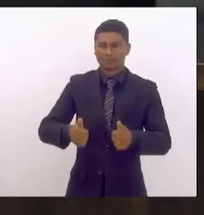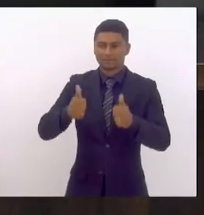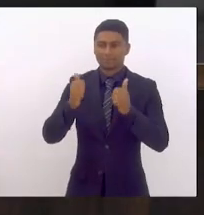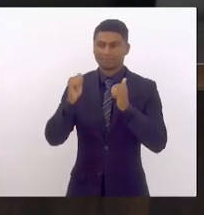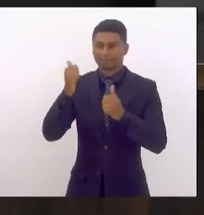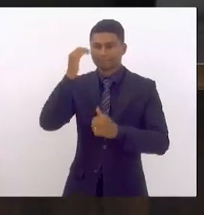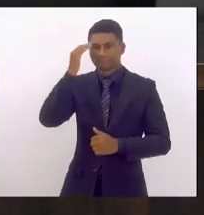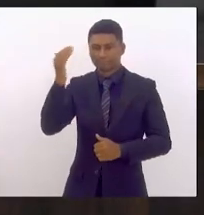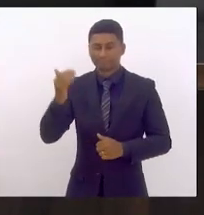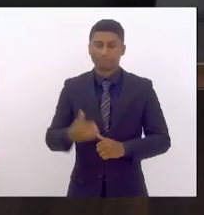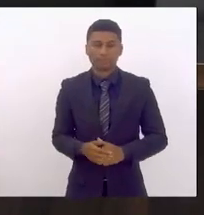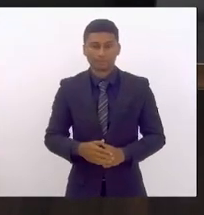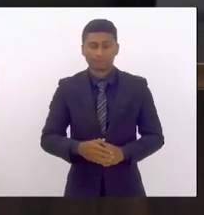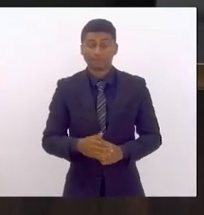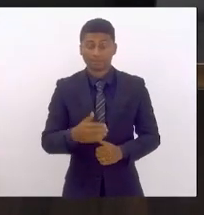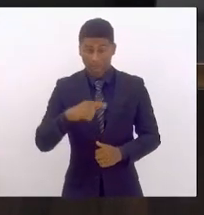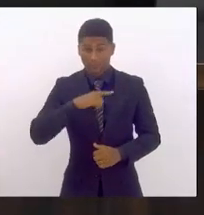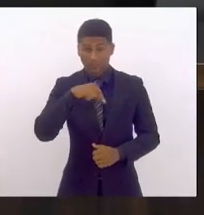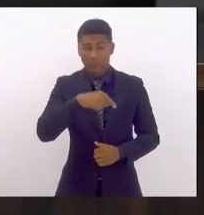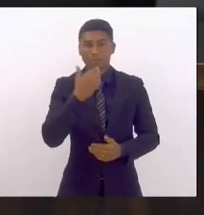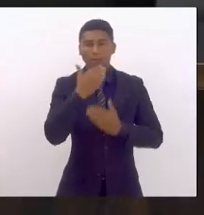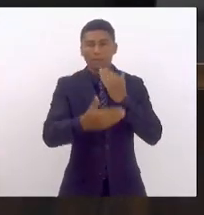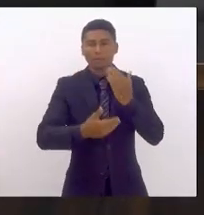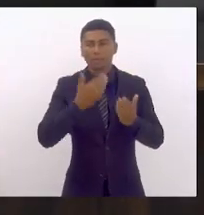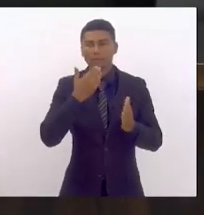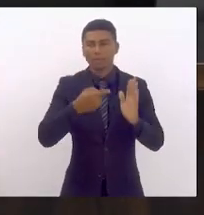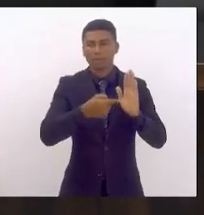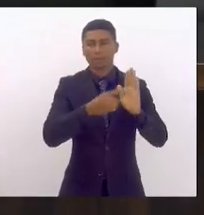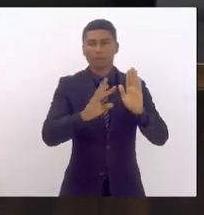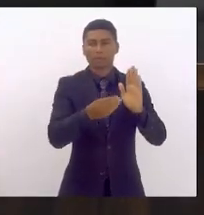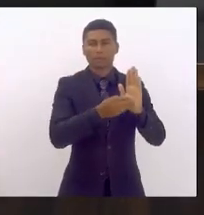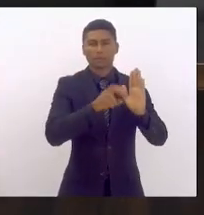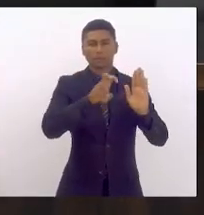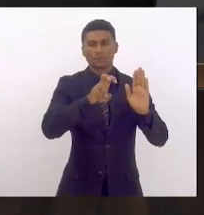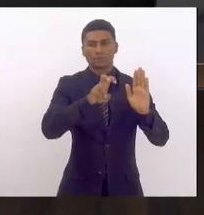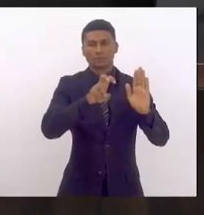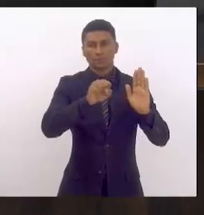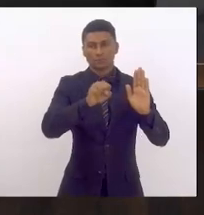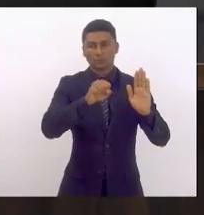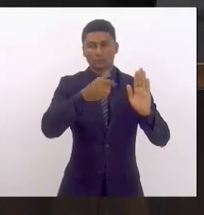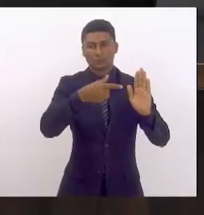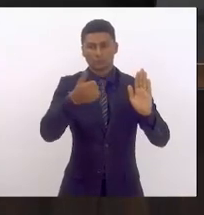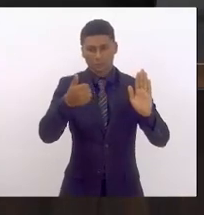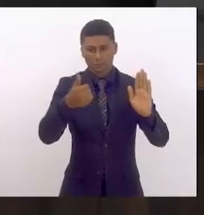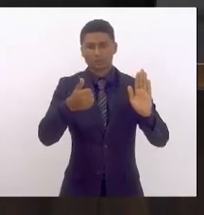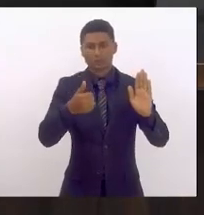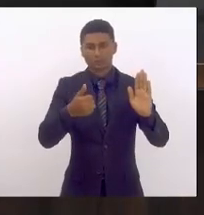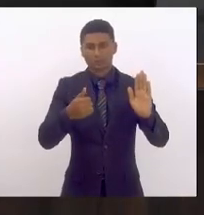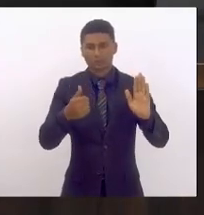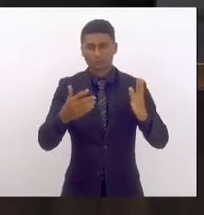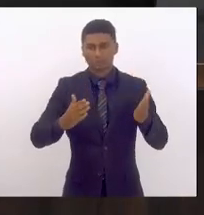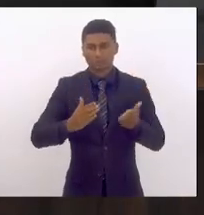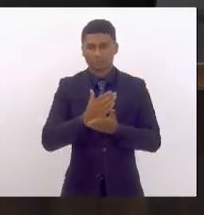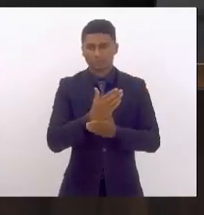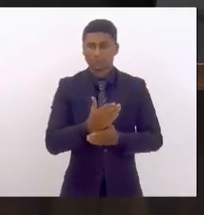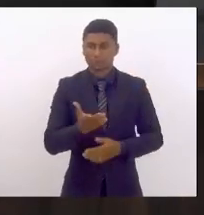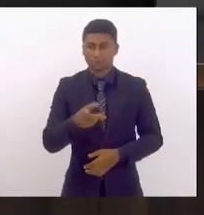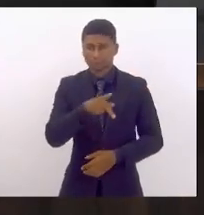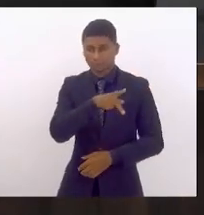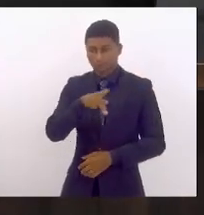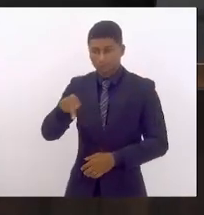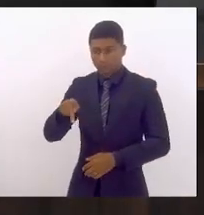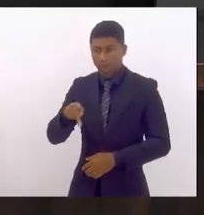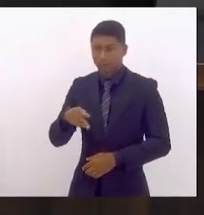do dia do projeto de lei 520821 Deputado Renato acho que a prova estão aprovado presidência